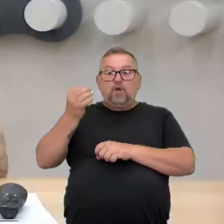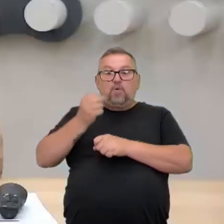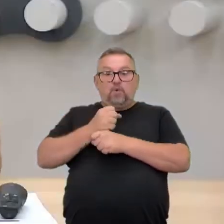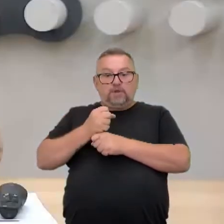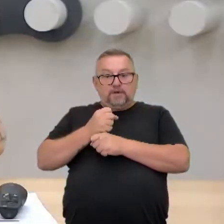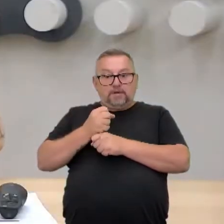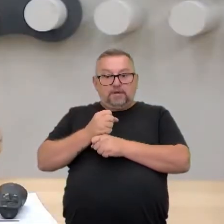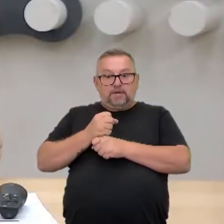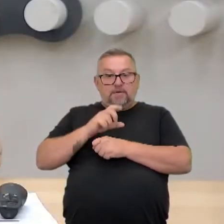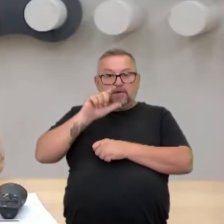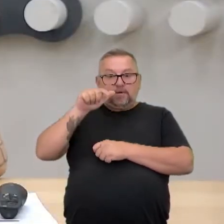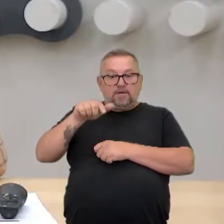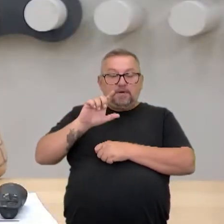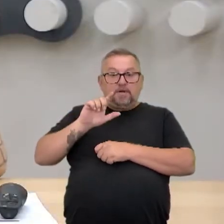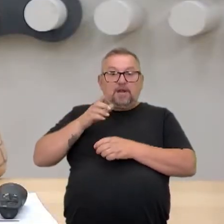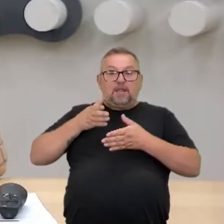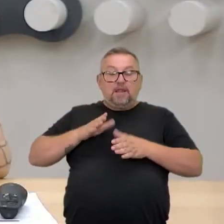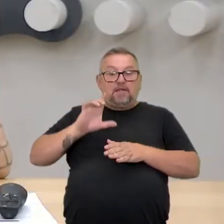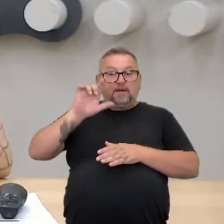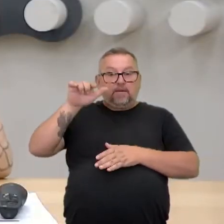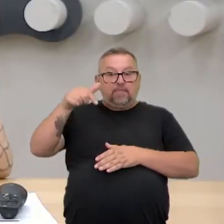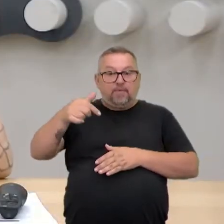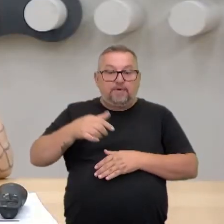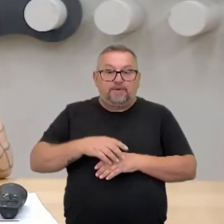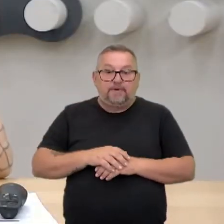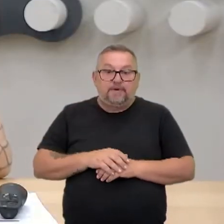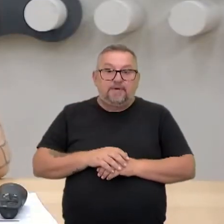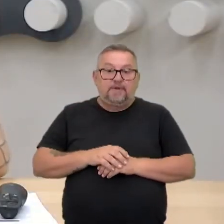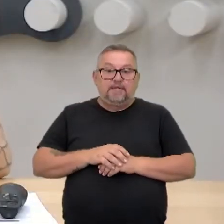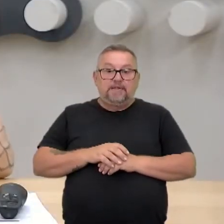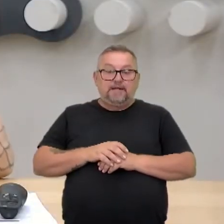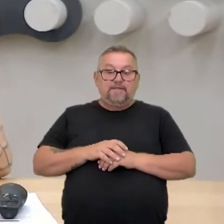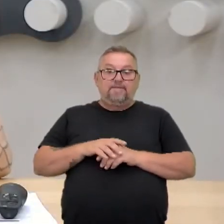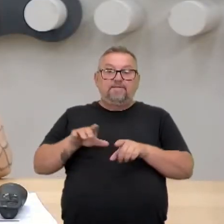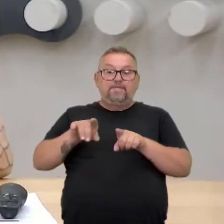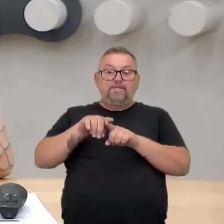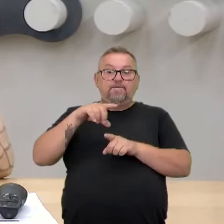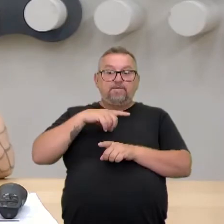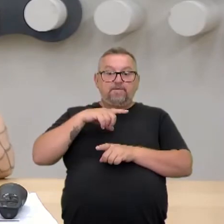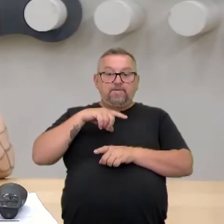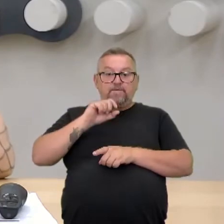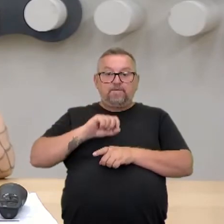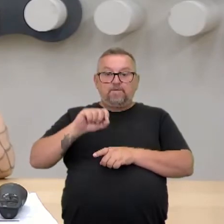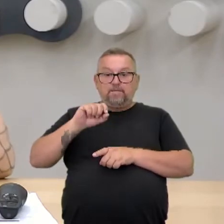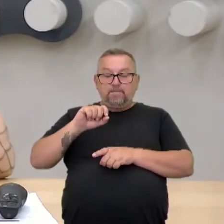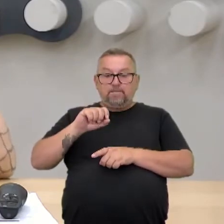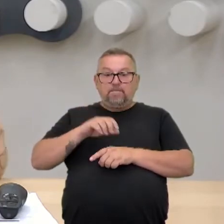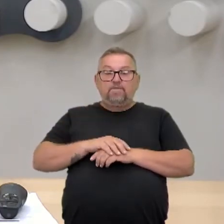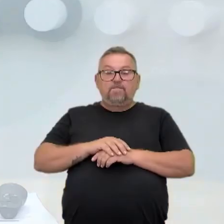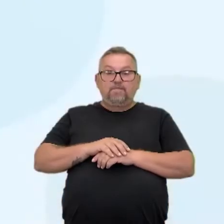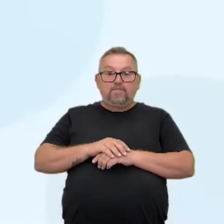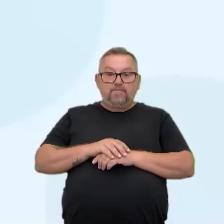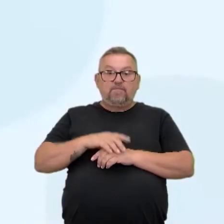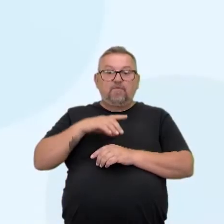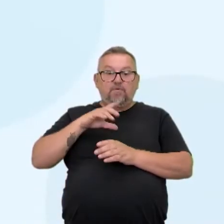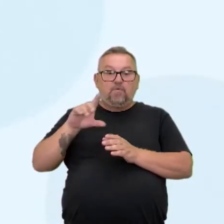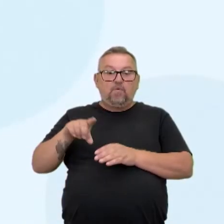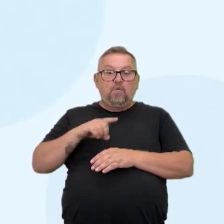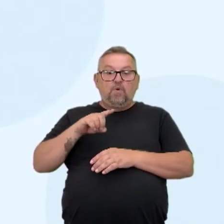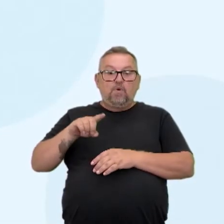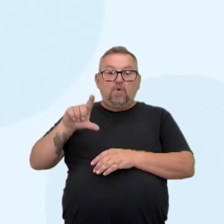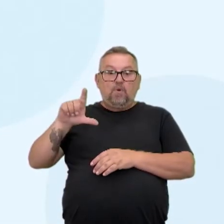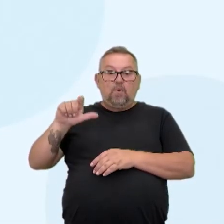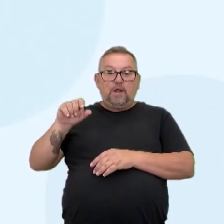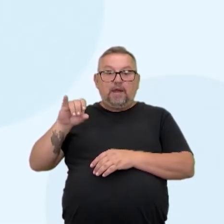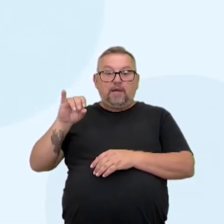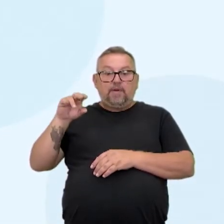alguns anos mas ele nasce um pouco depois né do de kart a gente também tem o laibinis aí também nos